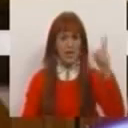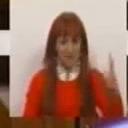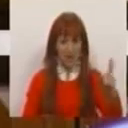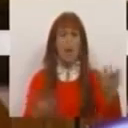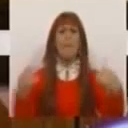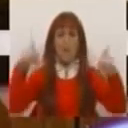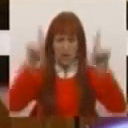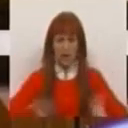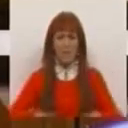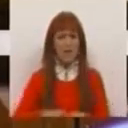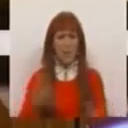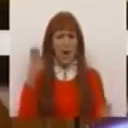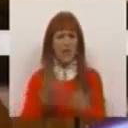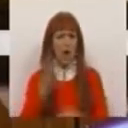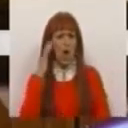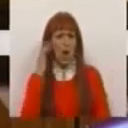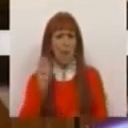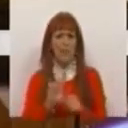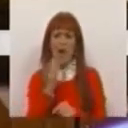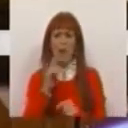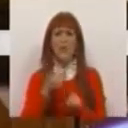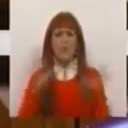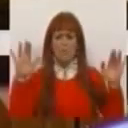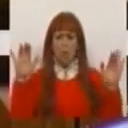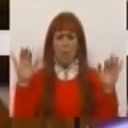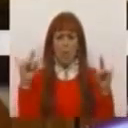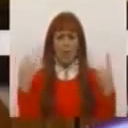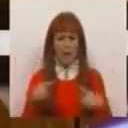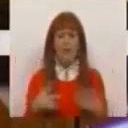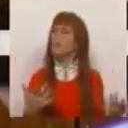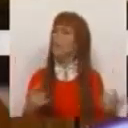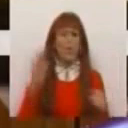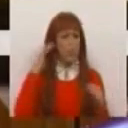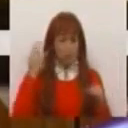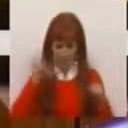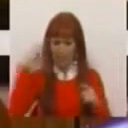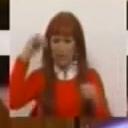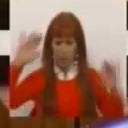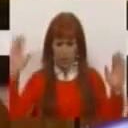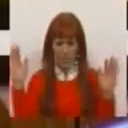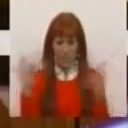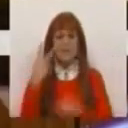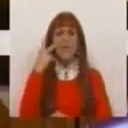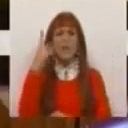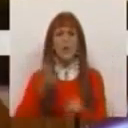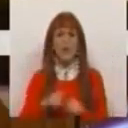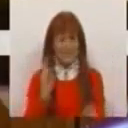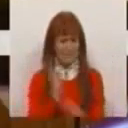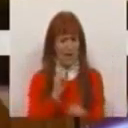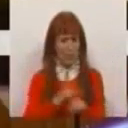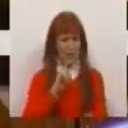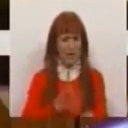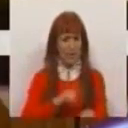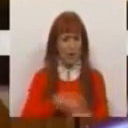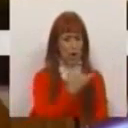157.586. Mas também não é só o número de alunos que tem reduzido o número de professores. Veja-se, o mesmo